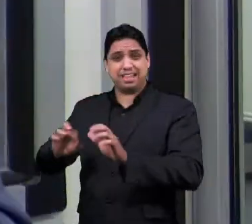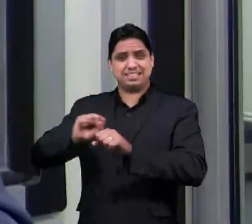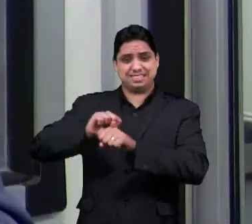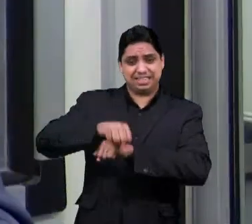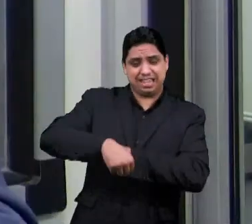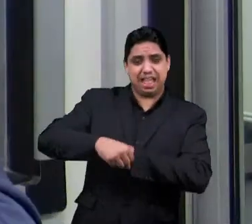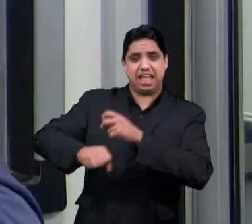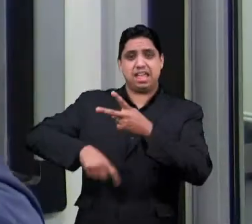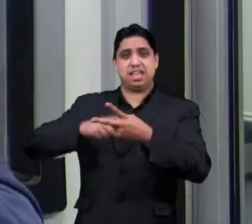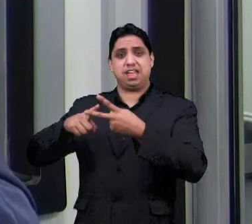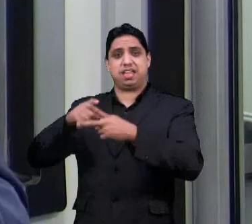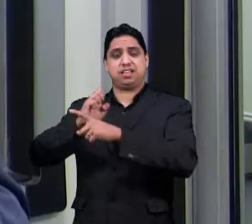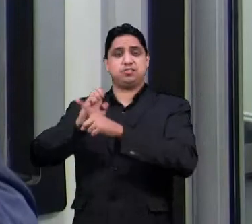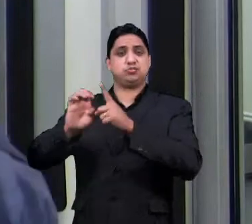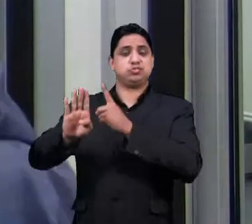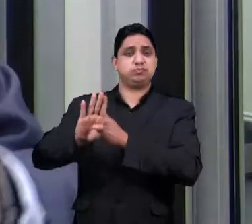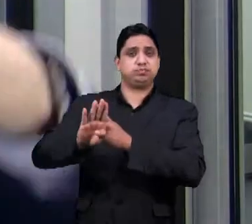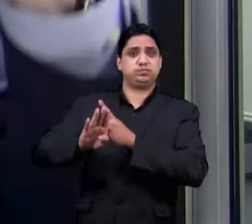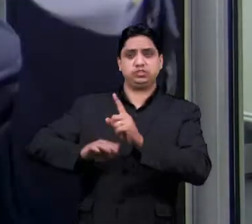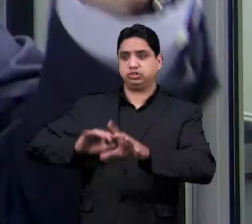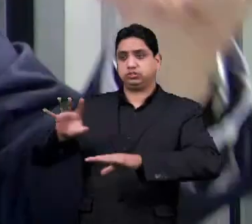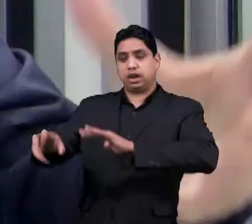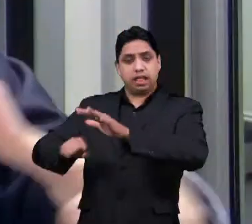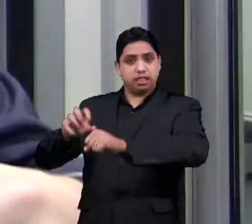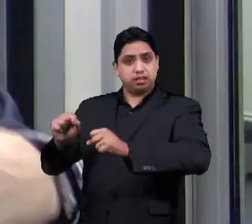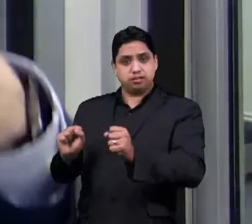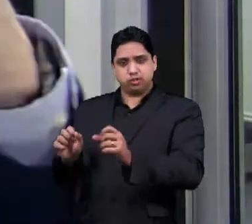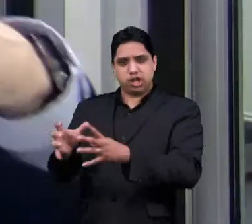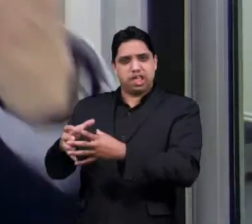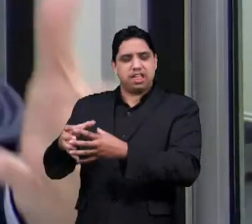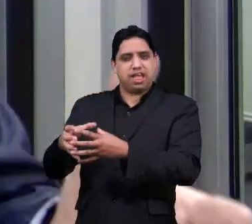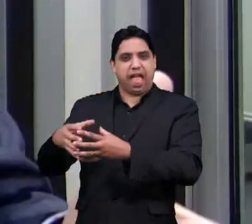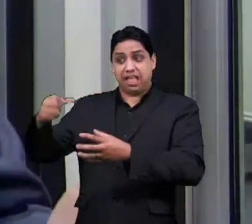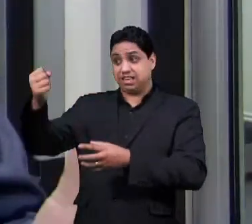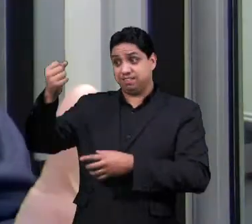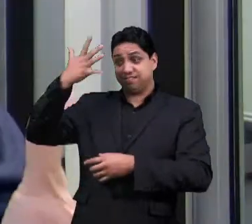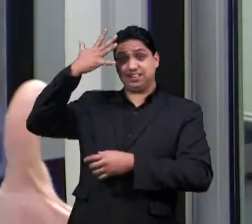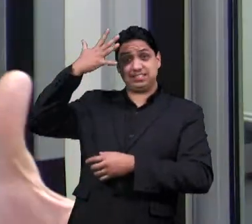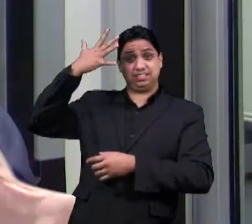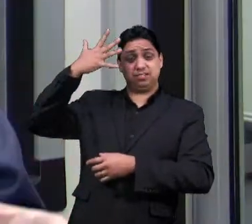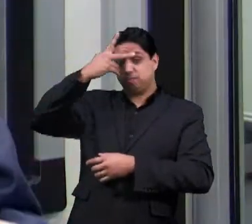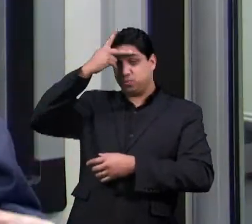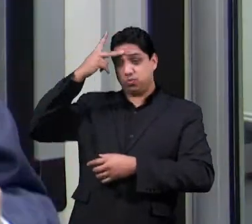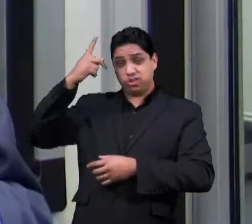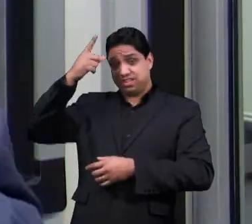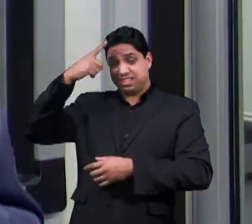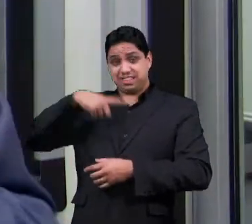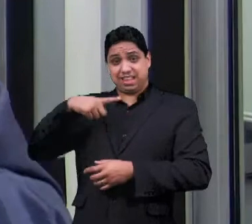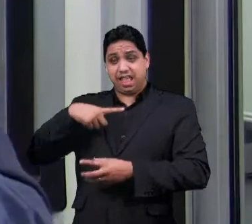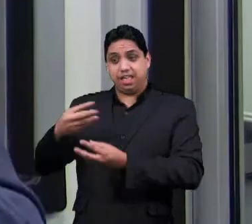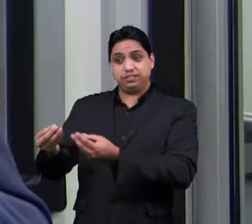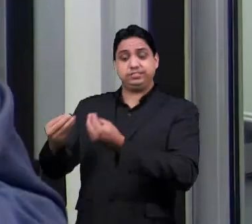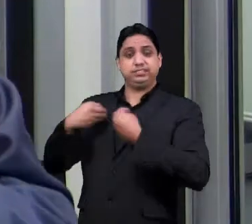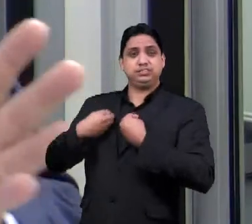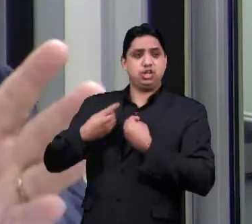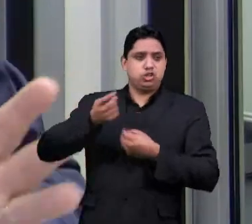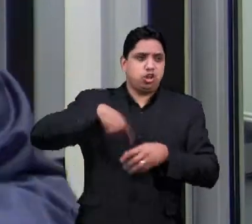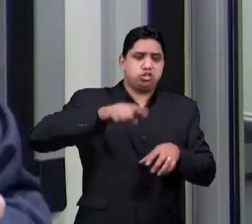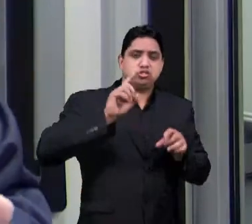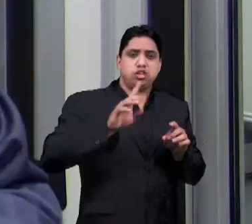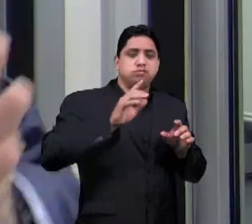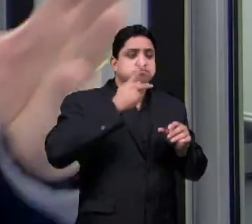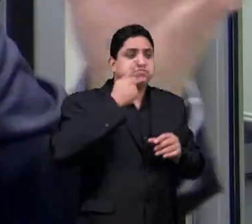escola bíblica. Ou seja, aí são as revelações que, de forma muito dinâmica, o Espírito Santo vai